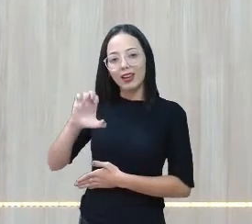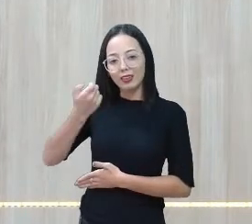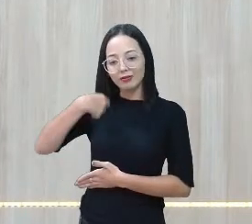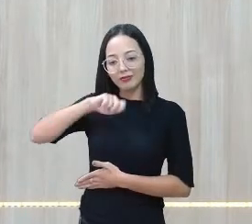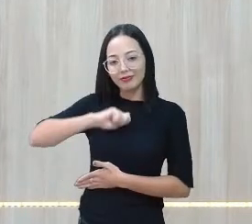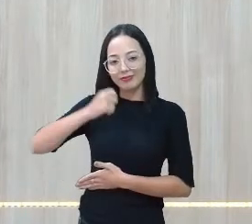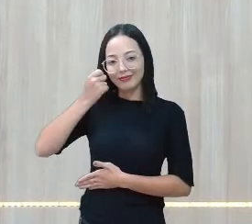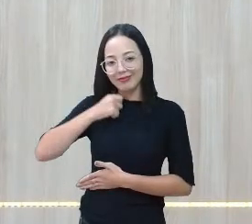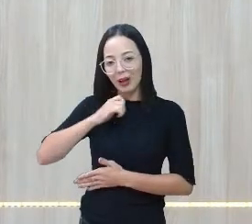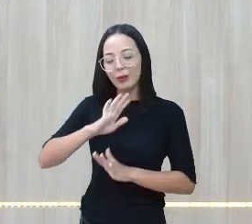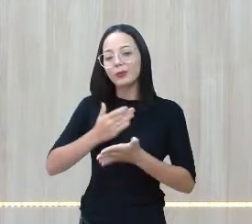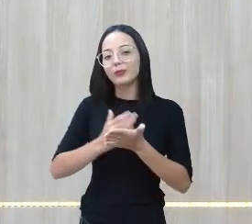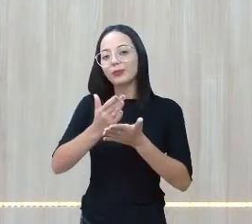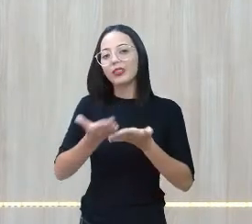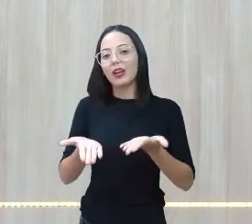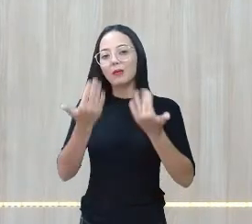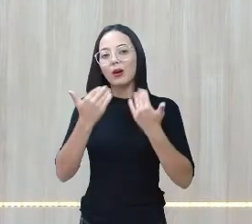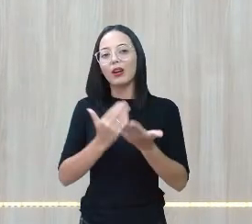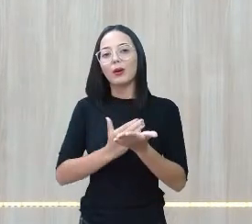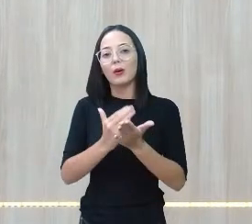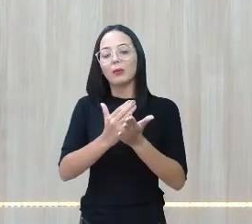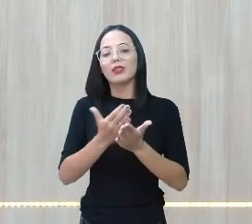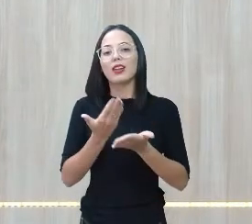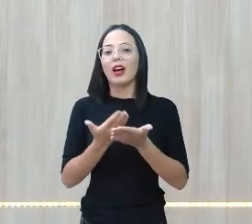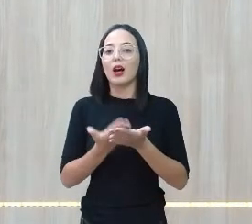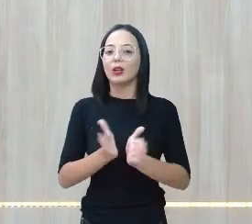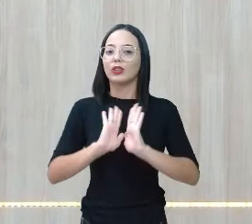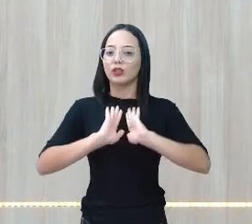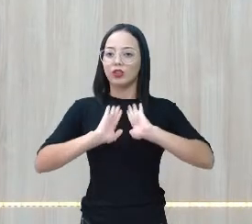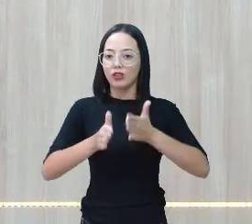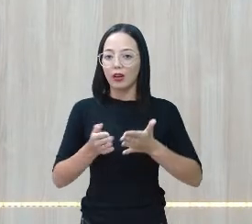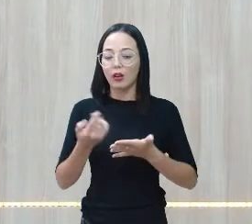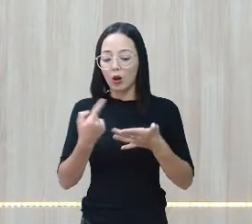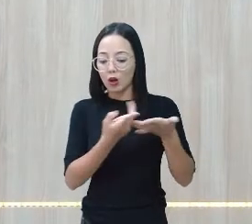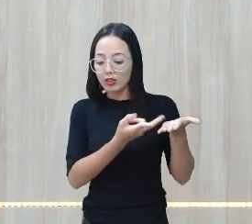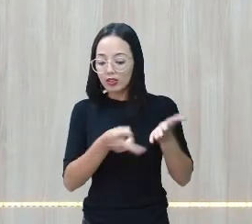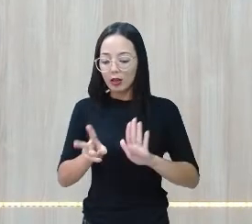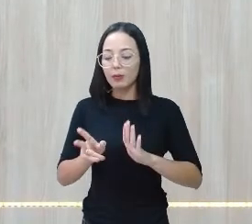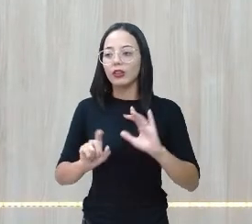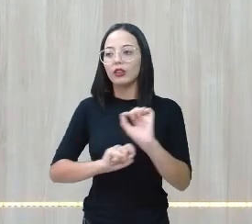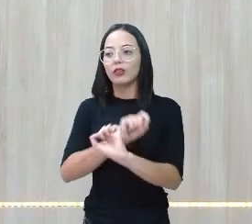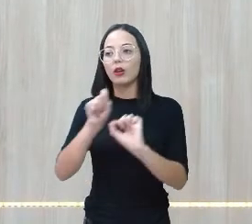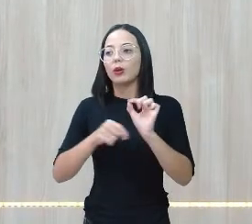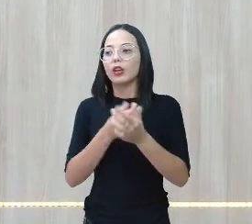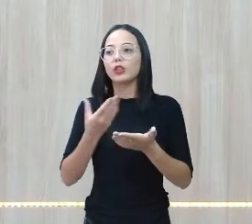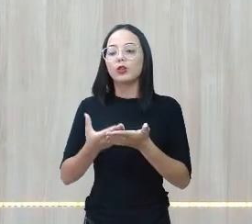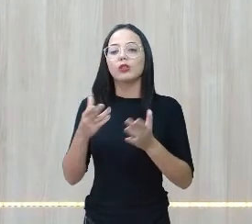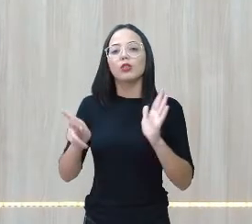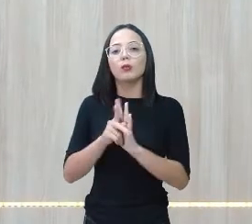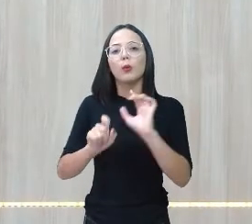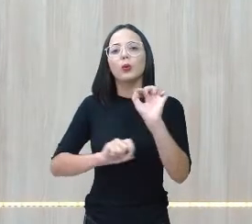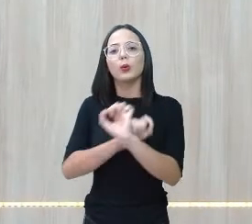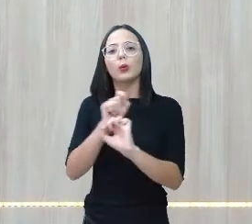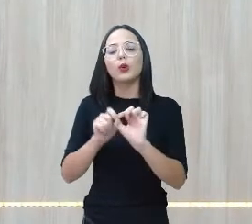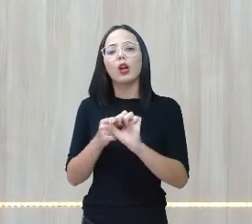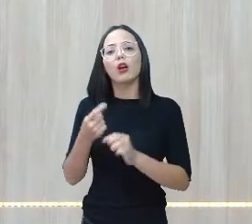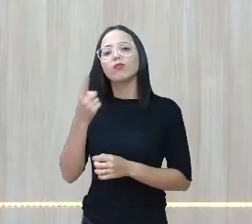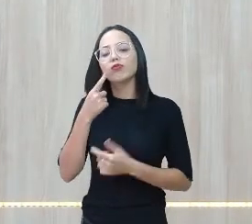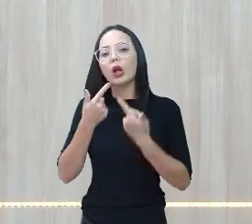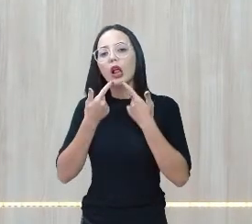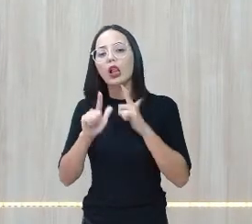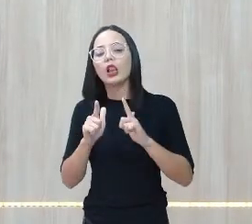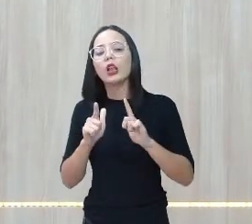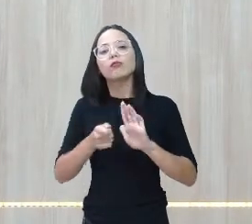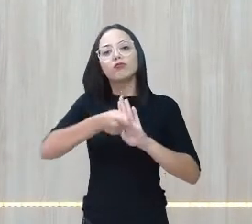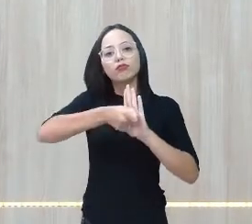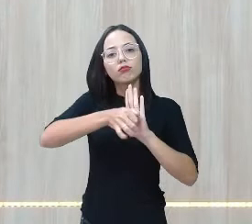começar a aula de hoje, né? Depois dos informes gerais. Essa semana a gente está vendo as figuras de linguagem, né? A gente já viu